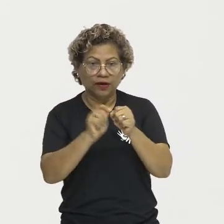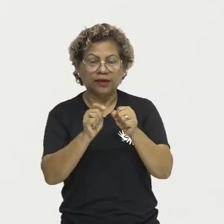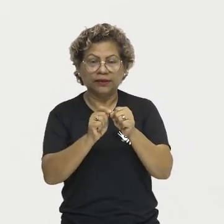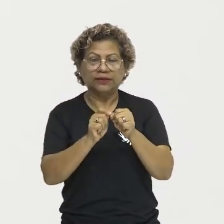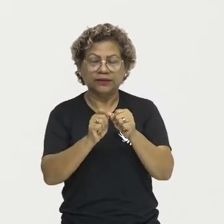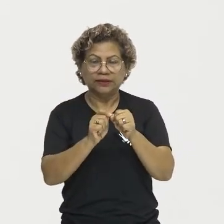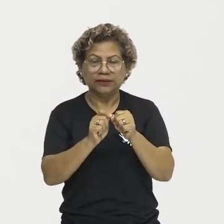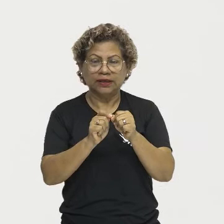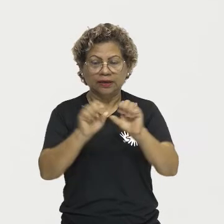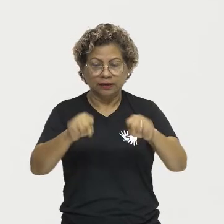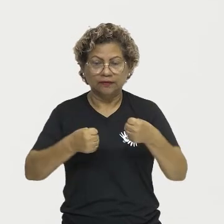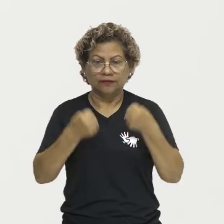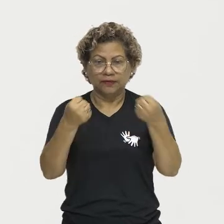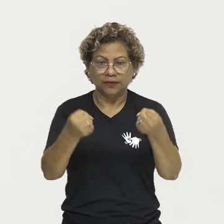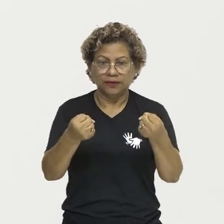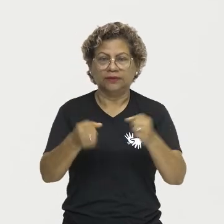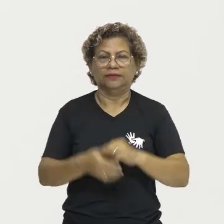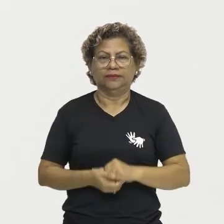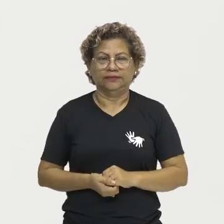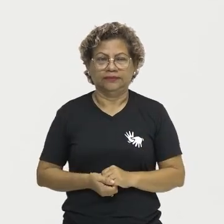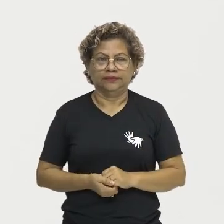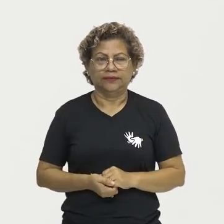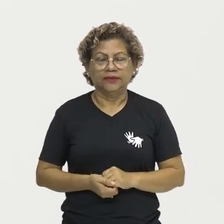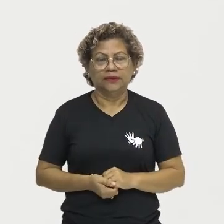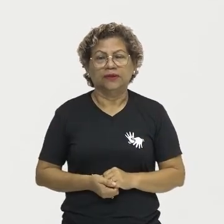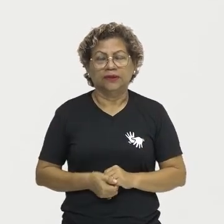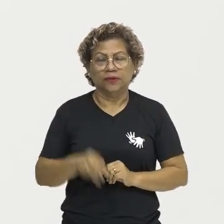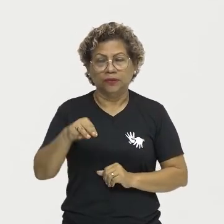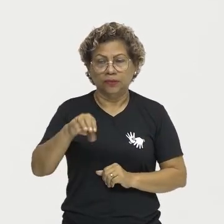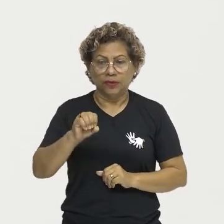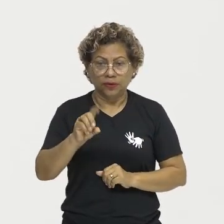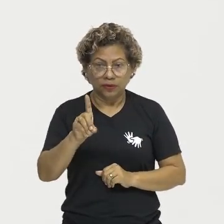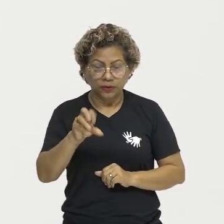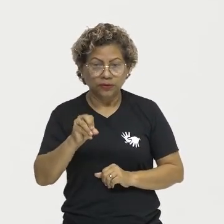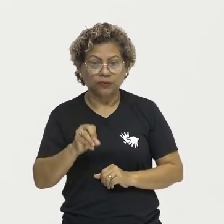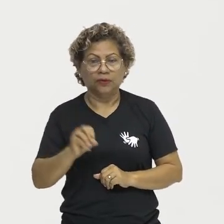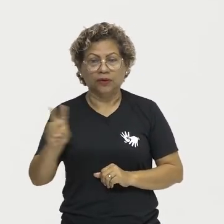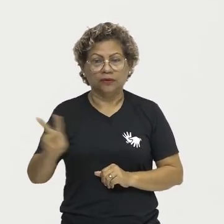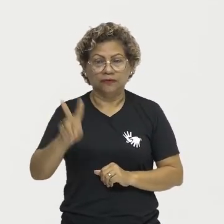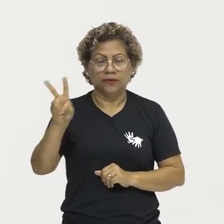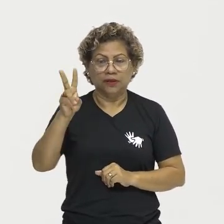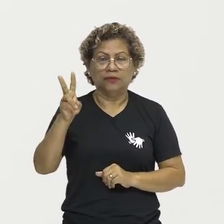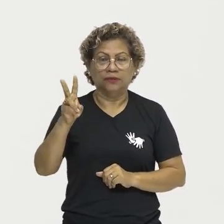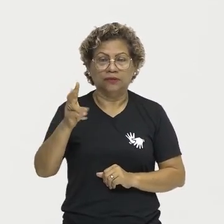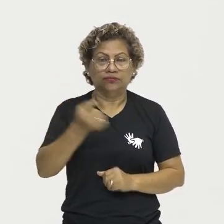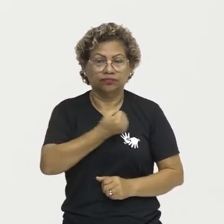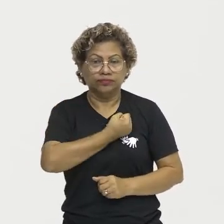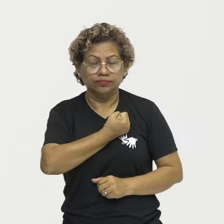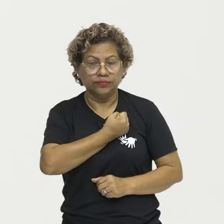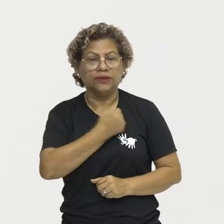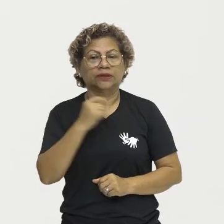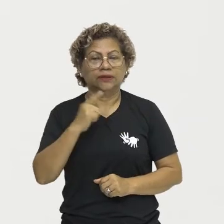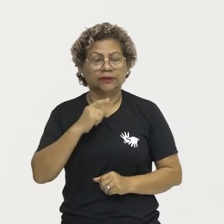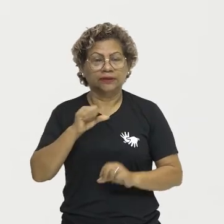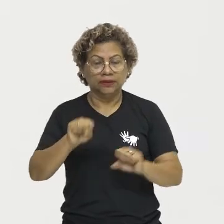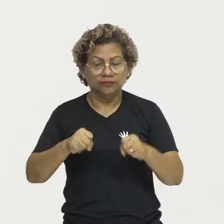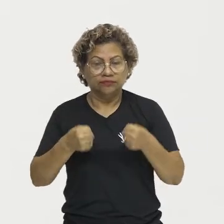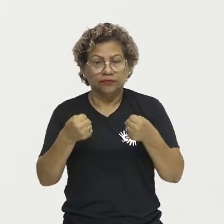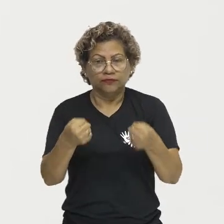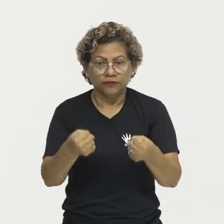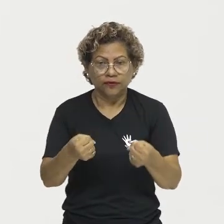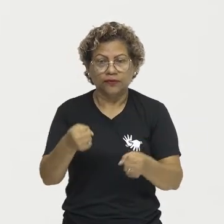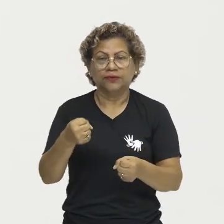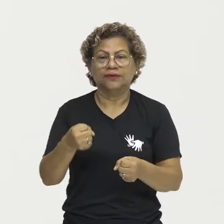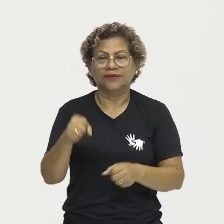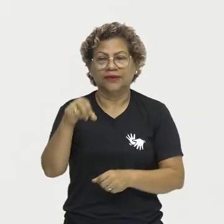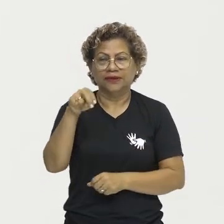aplicada. Módulo é intensidade ou intensidade, é o valor numérico da força, que é medido em newtons.